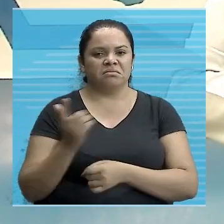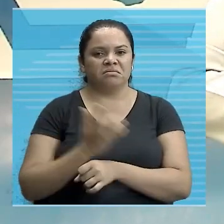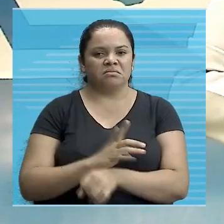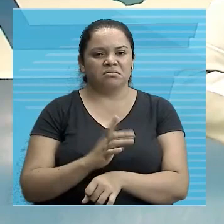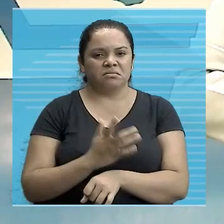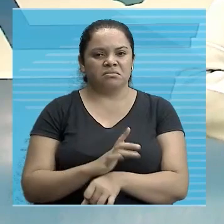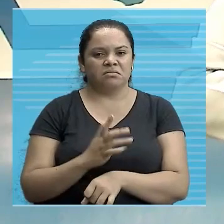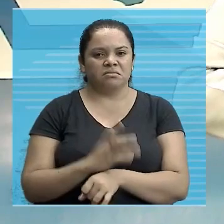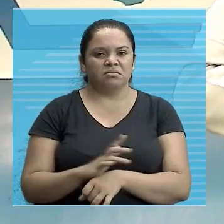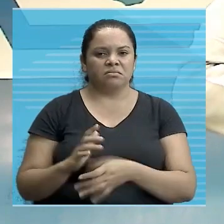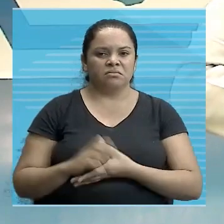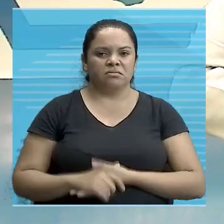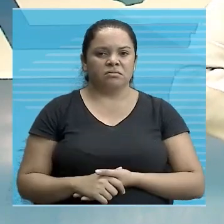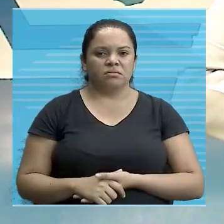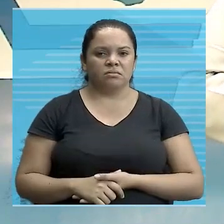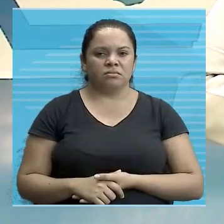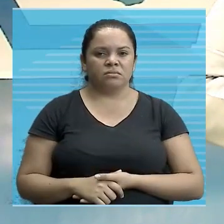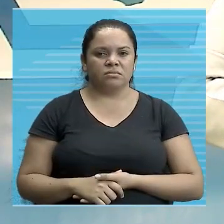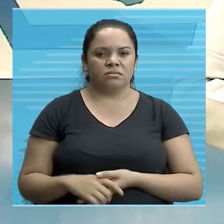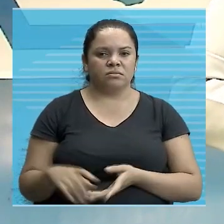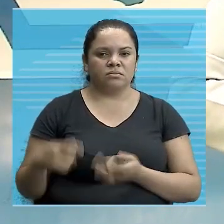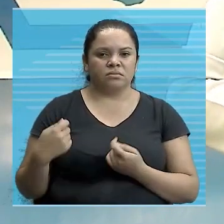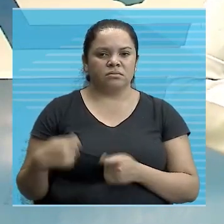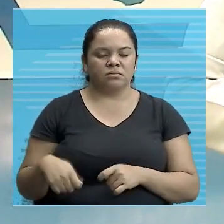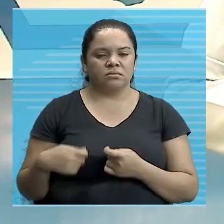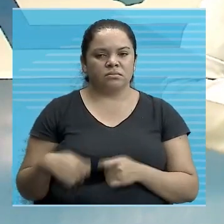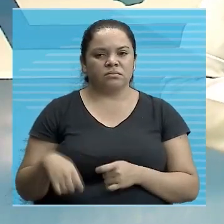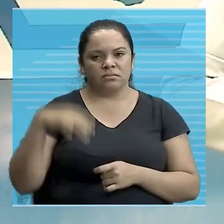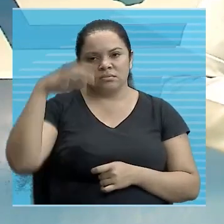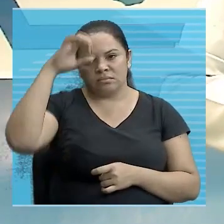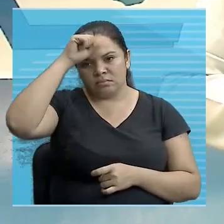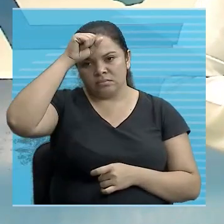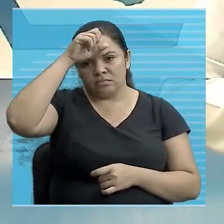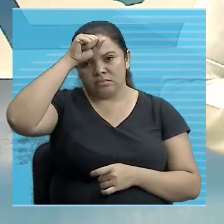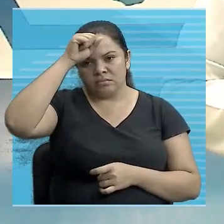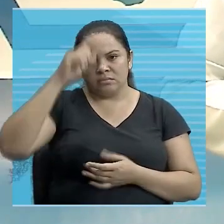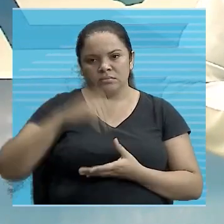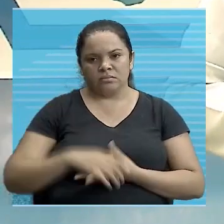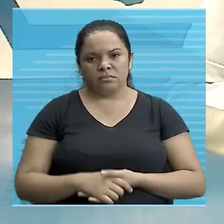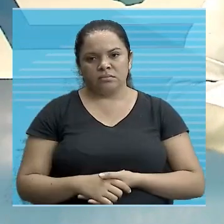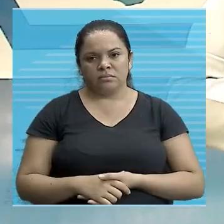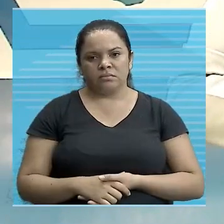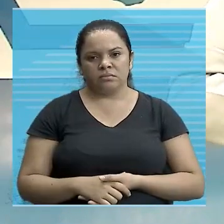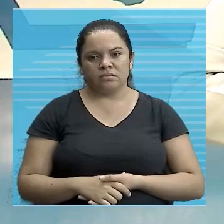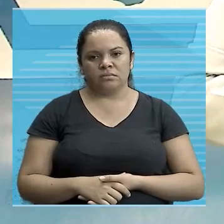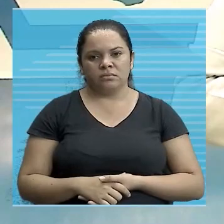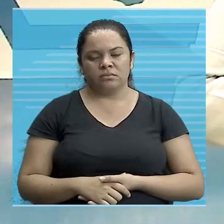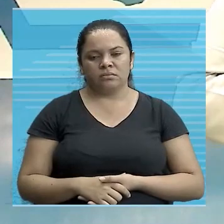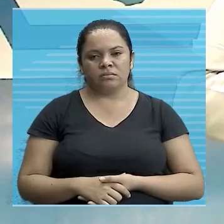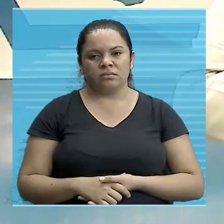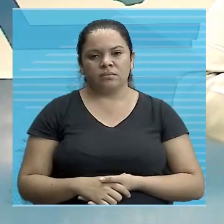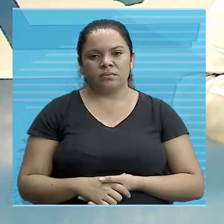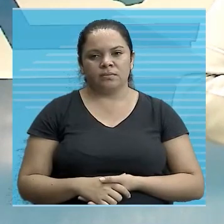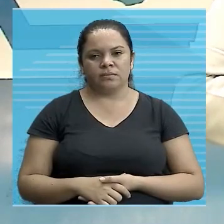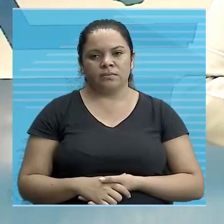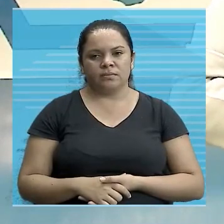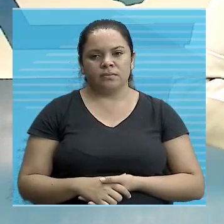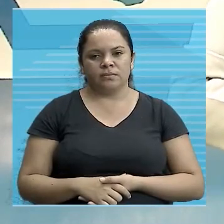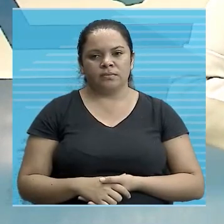Não adianta. Se você não aprendeu, se você aprendeu alguma coisa, você tem como responder.